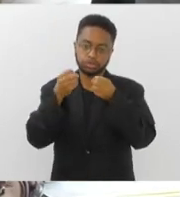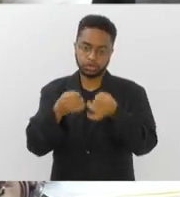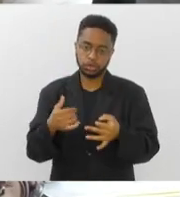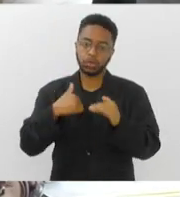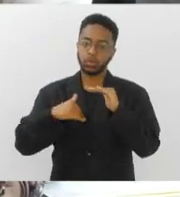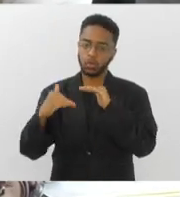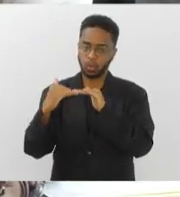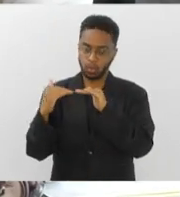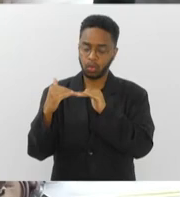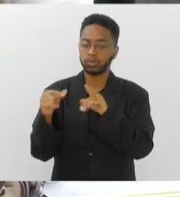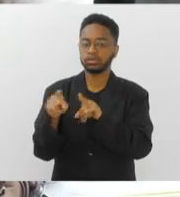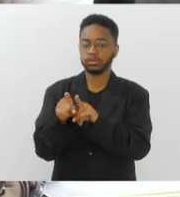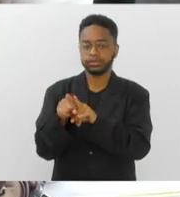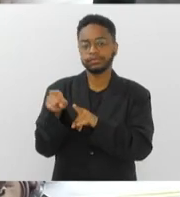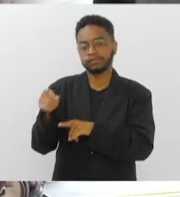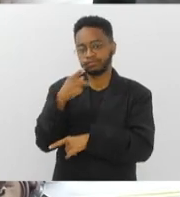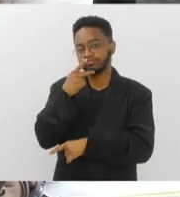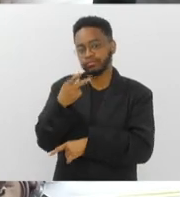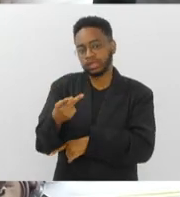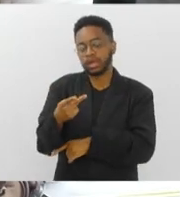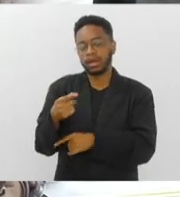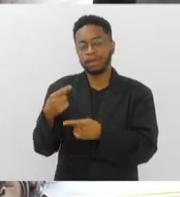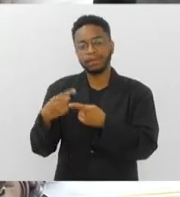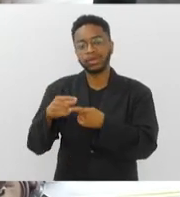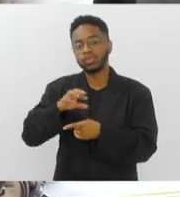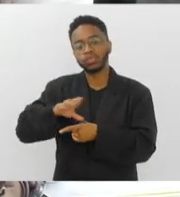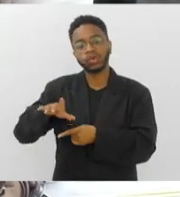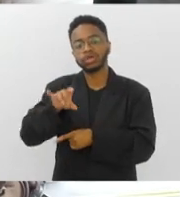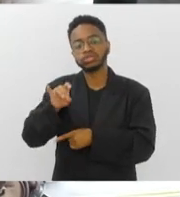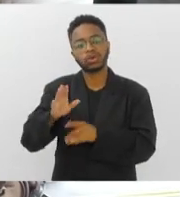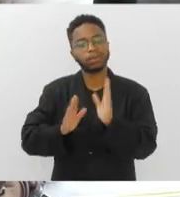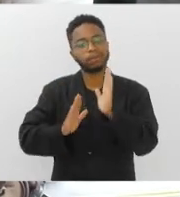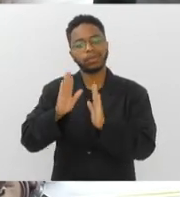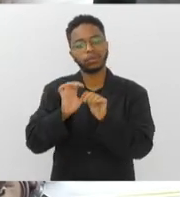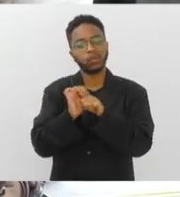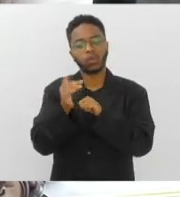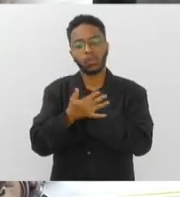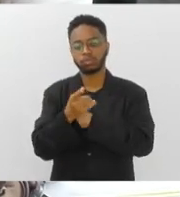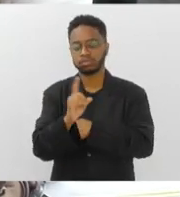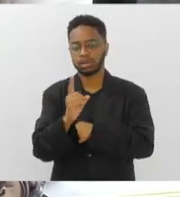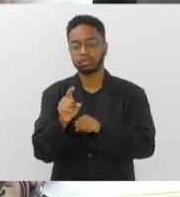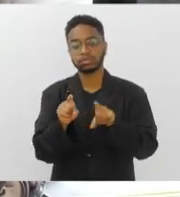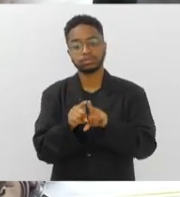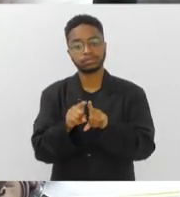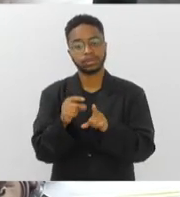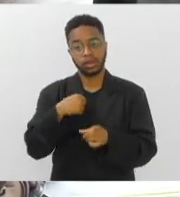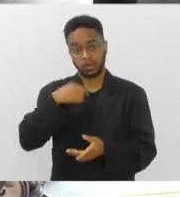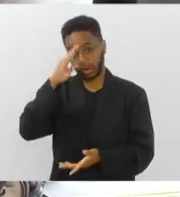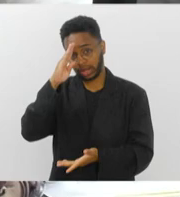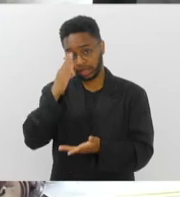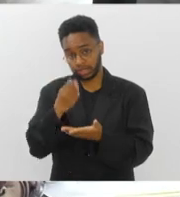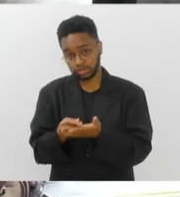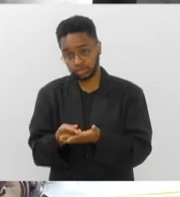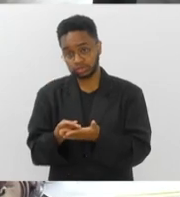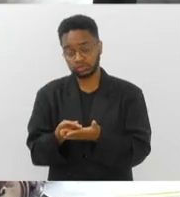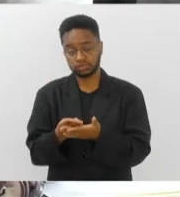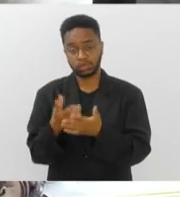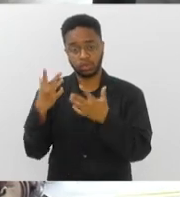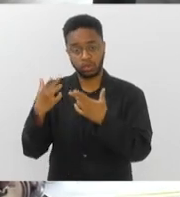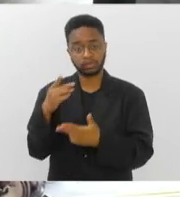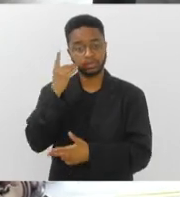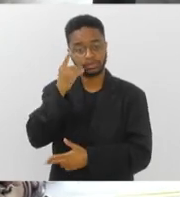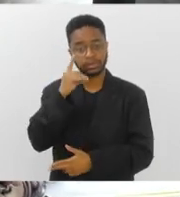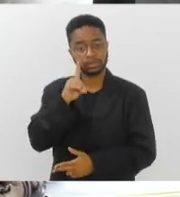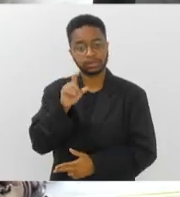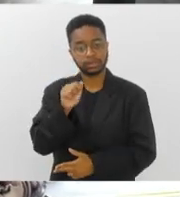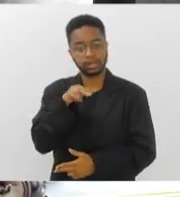ele, dizendo que, de fato, os efeitos não são somente pela questão da Covid. E acho que o deputado Librelon tem